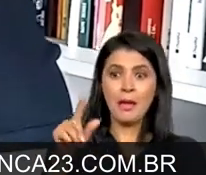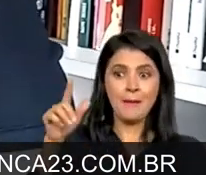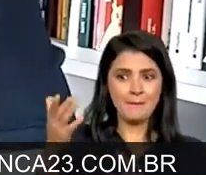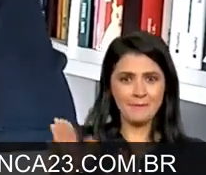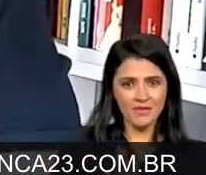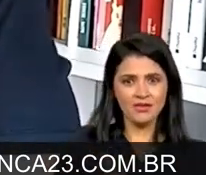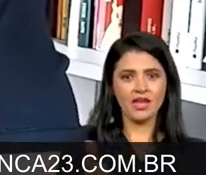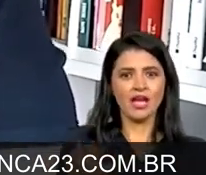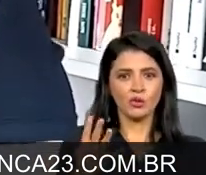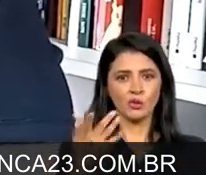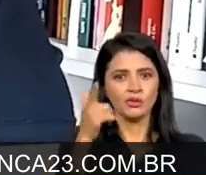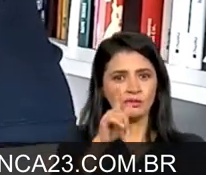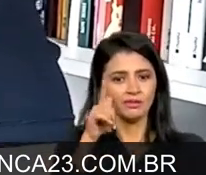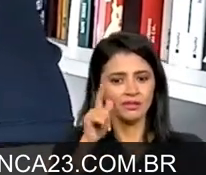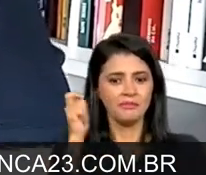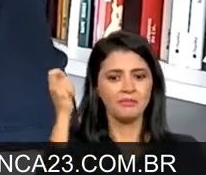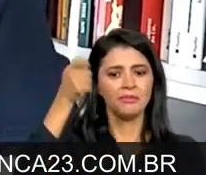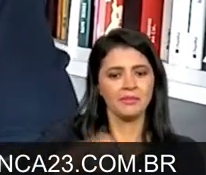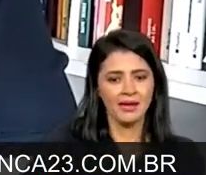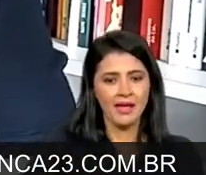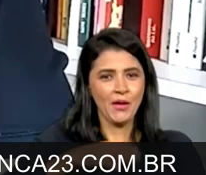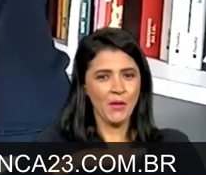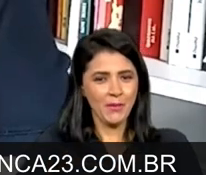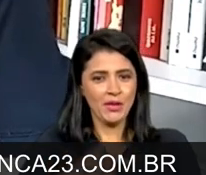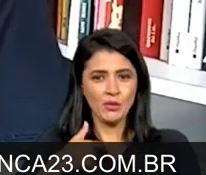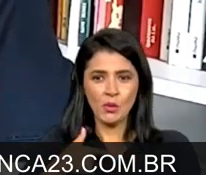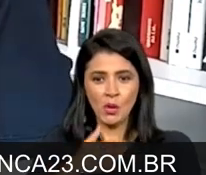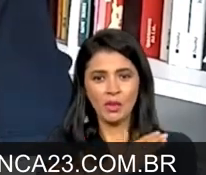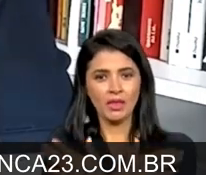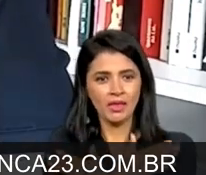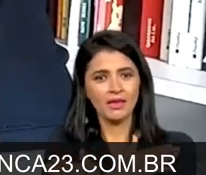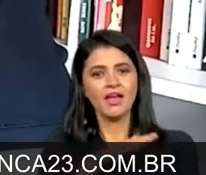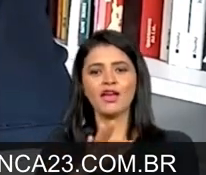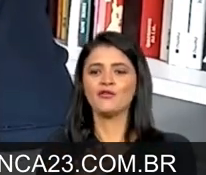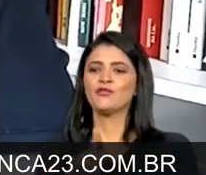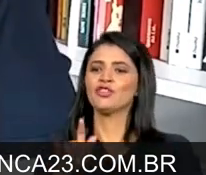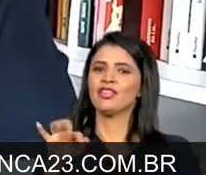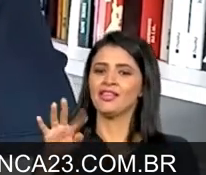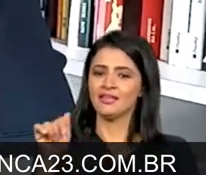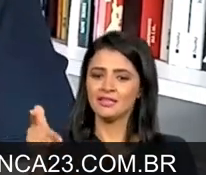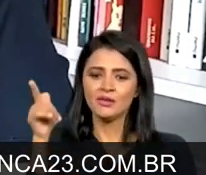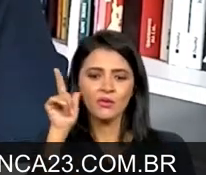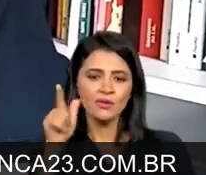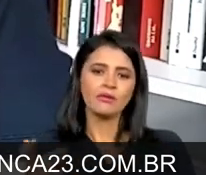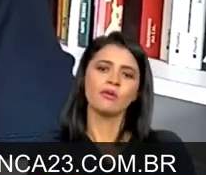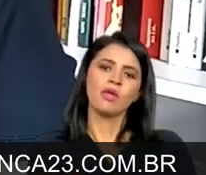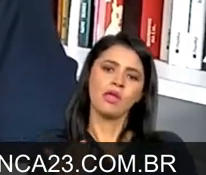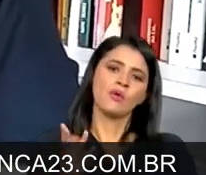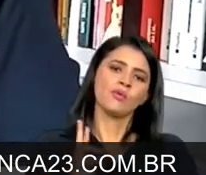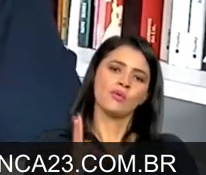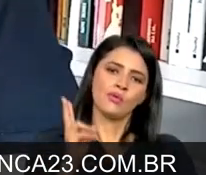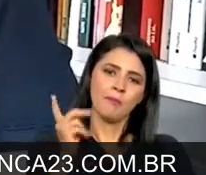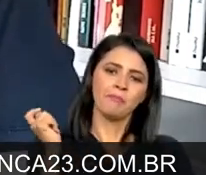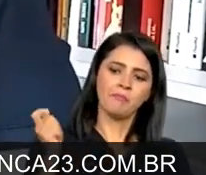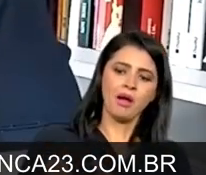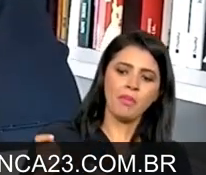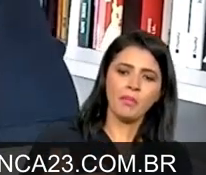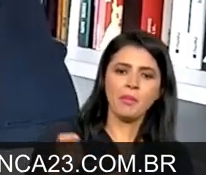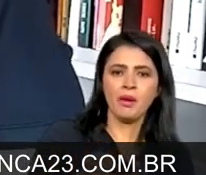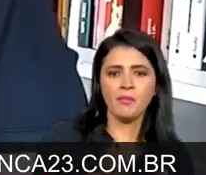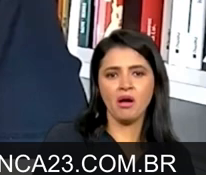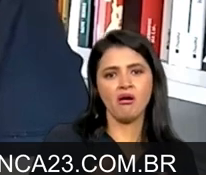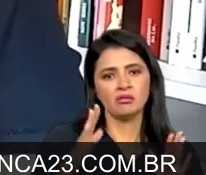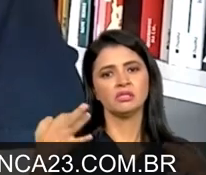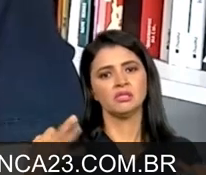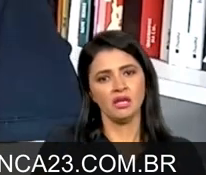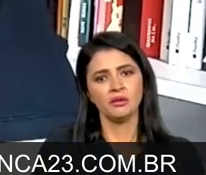14, e ainda assim, no momento que eu tive desempregado, o FGTS ainda ajudou com que eu conseguisse manter o pagamento do apartamento em